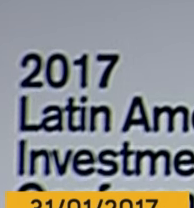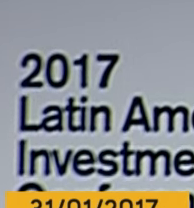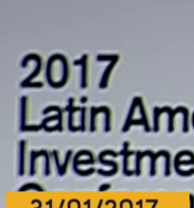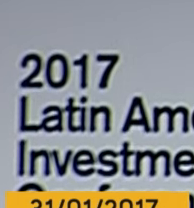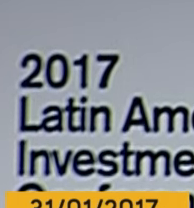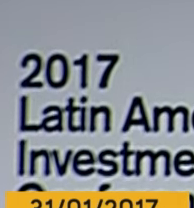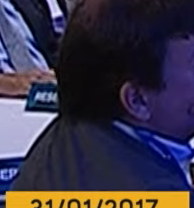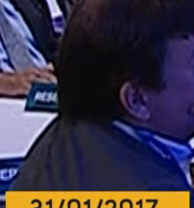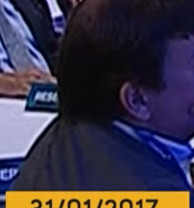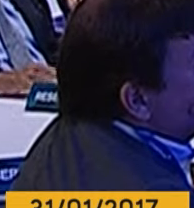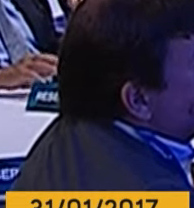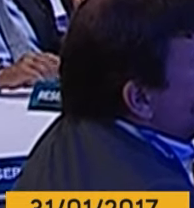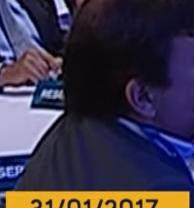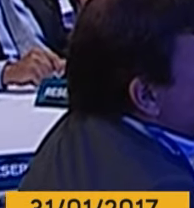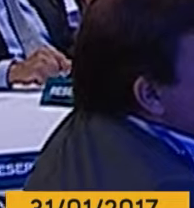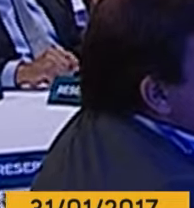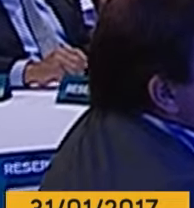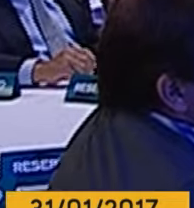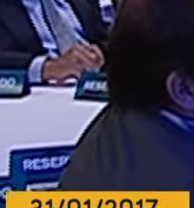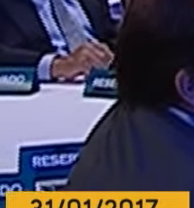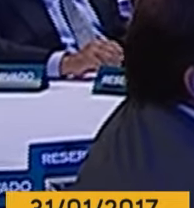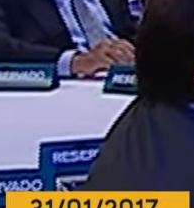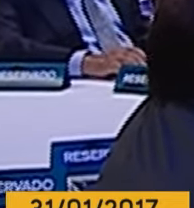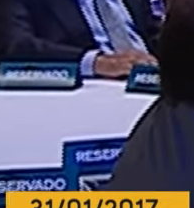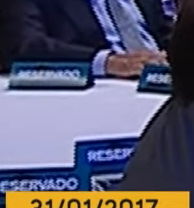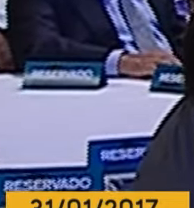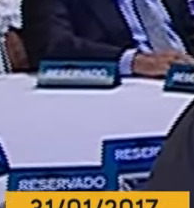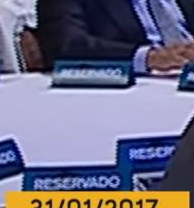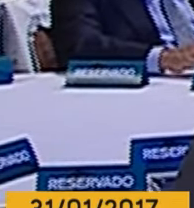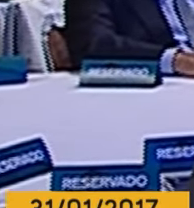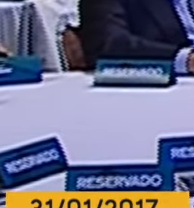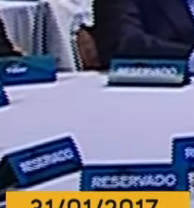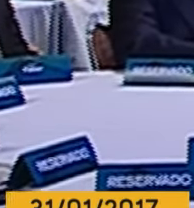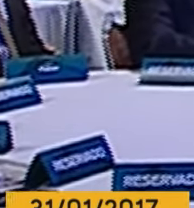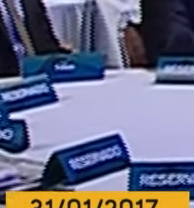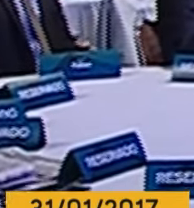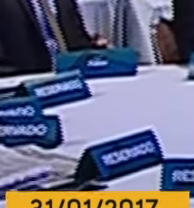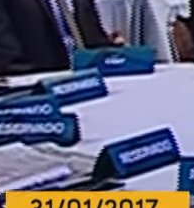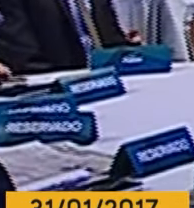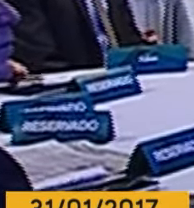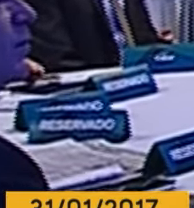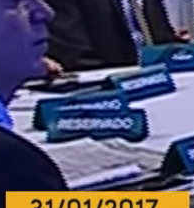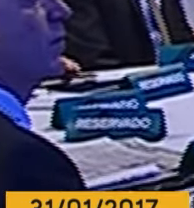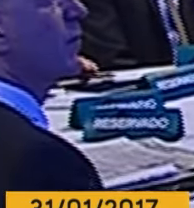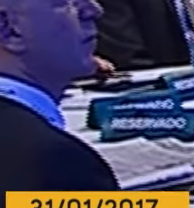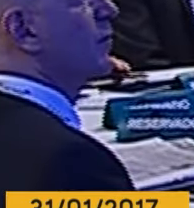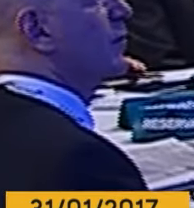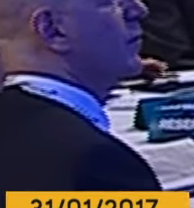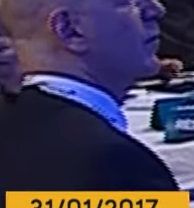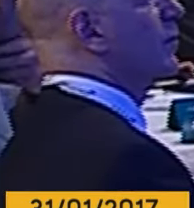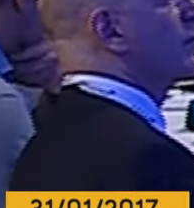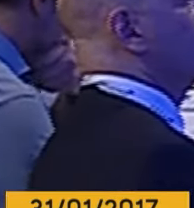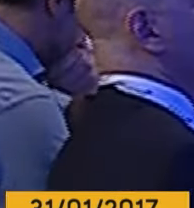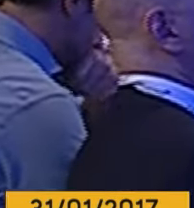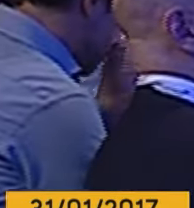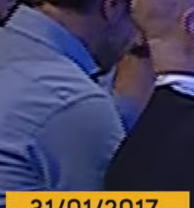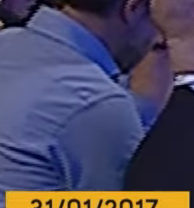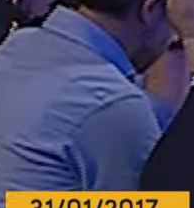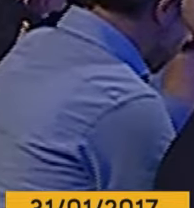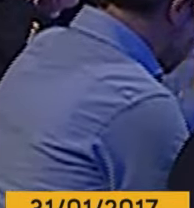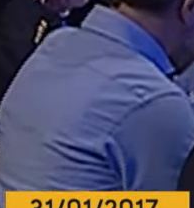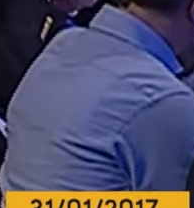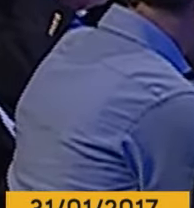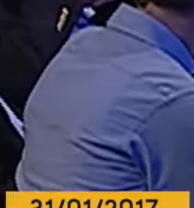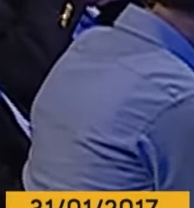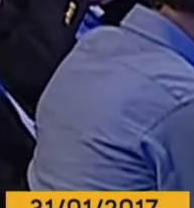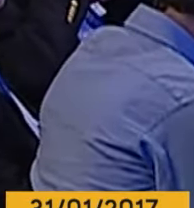ano tivemos mais de 2.000 inscrições para nossa conferência Espero que ao longo dos próximos dias tanto as reuniões quanto